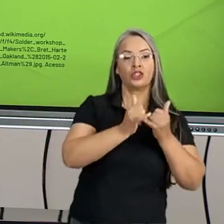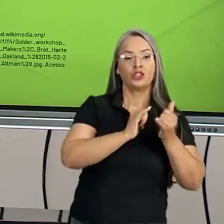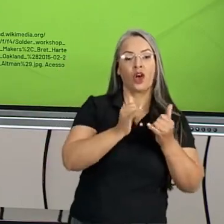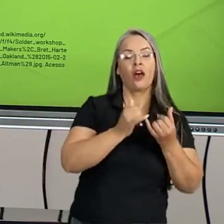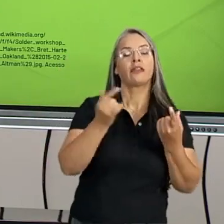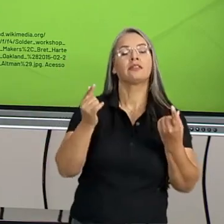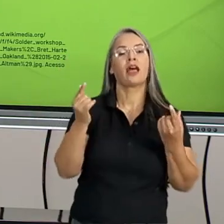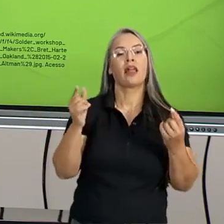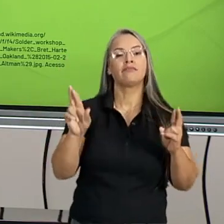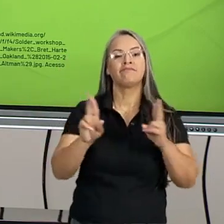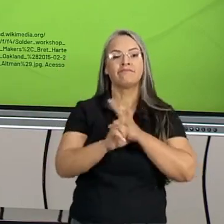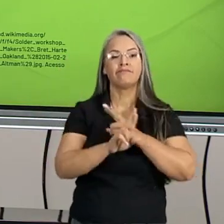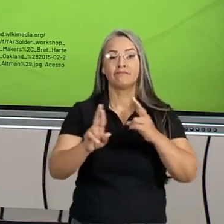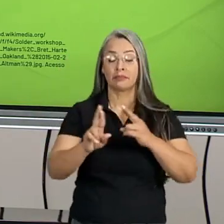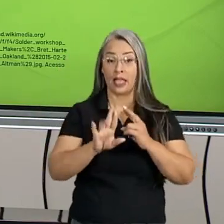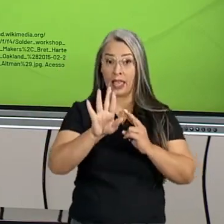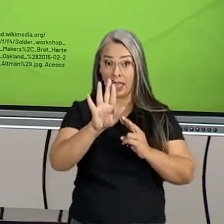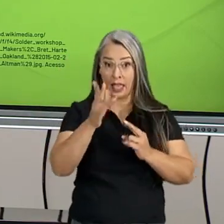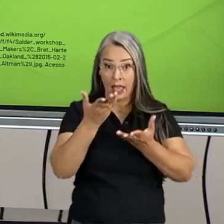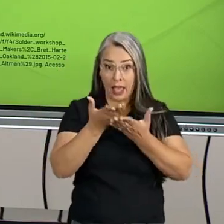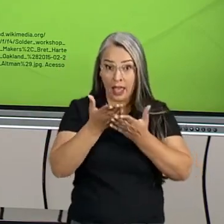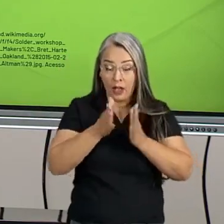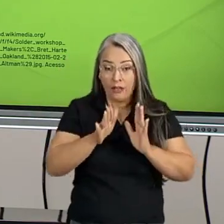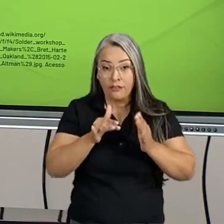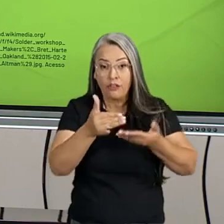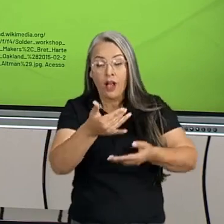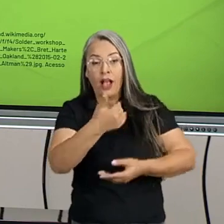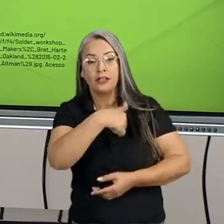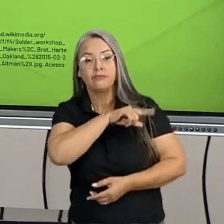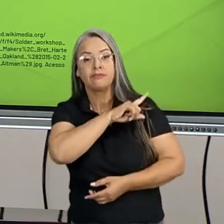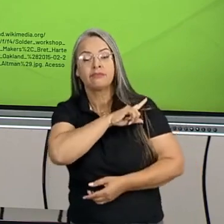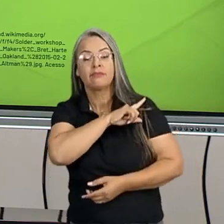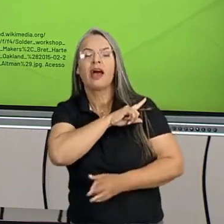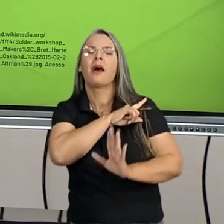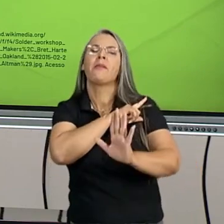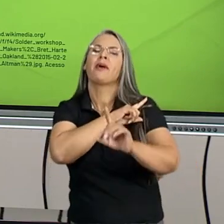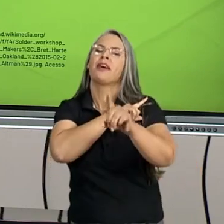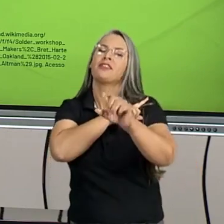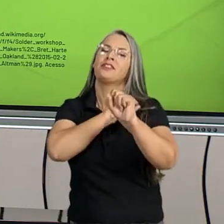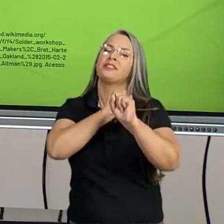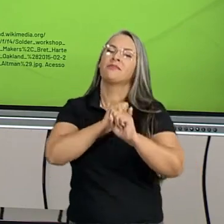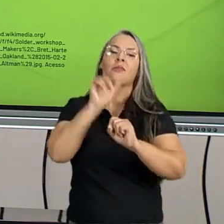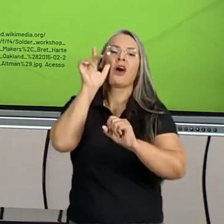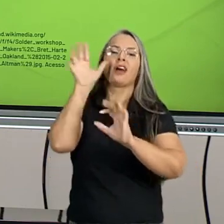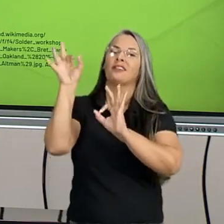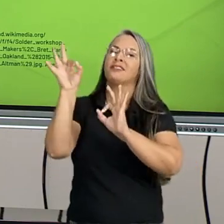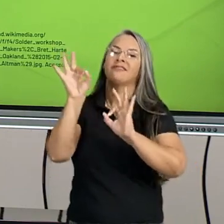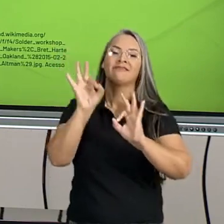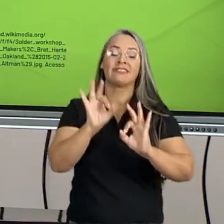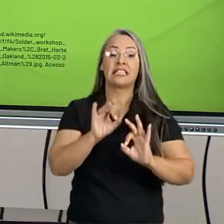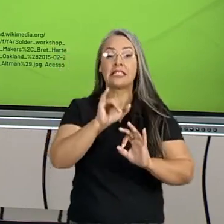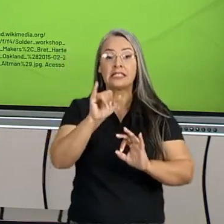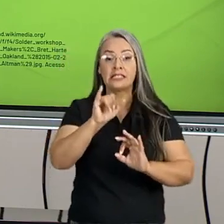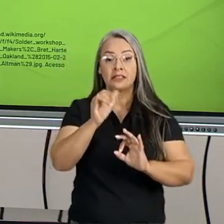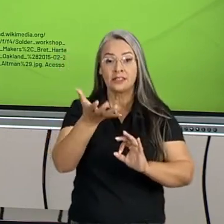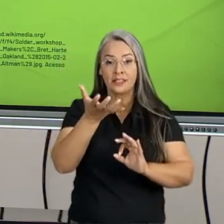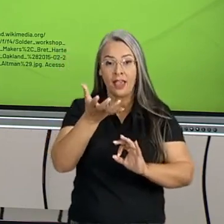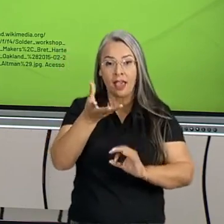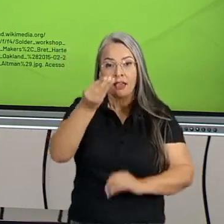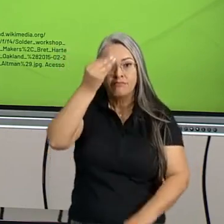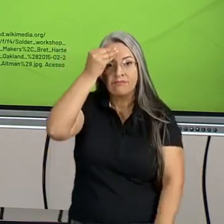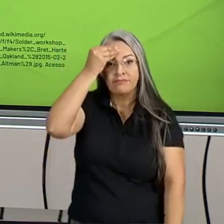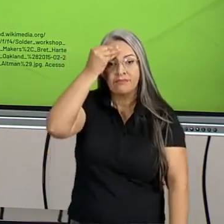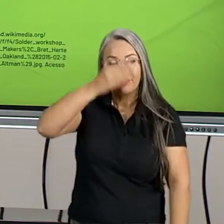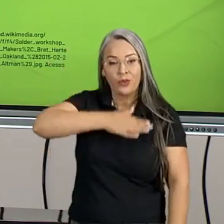do Ensino Médio Mas você que das demais séries também é muito bem vindo Você quer saber um pouco mais sobre cultura Maker Você